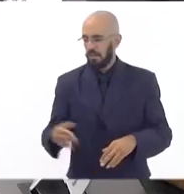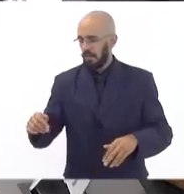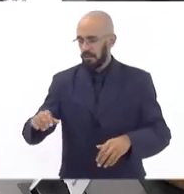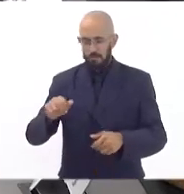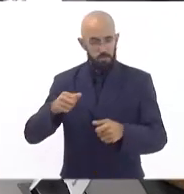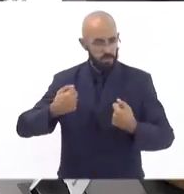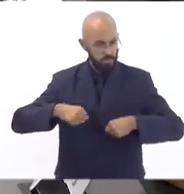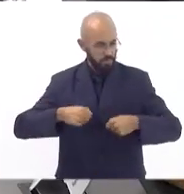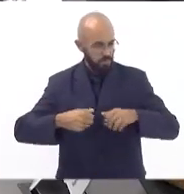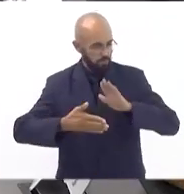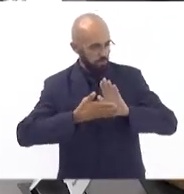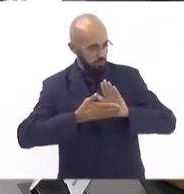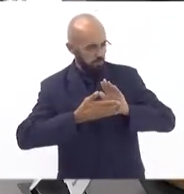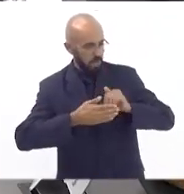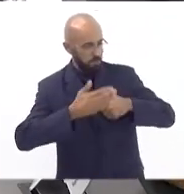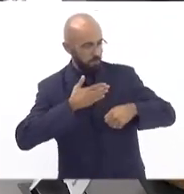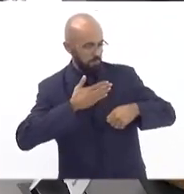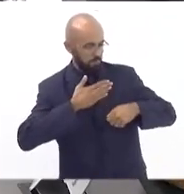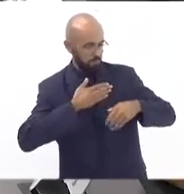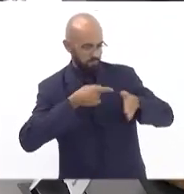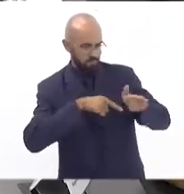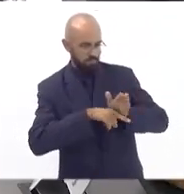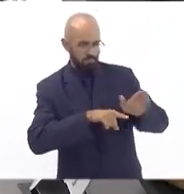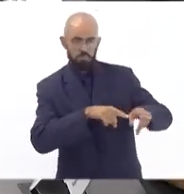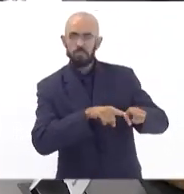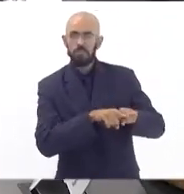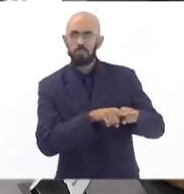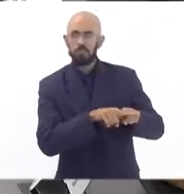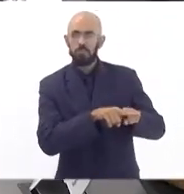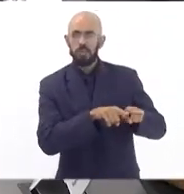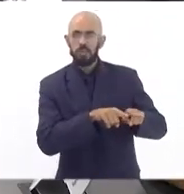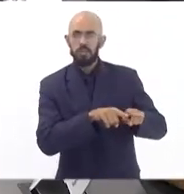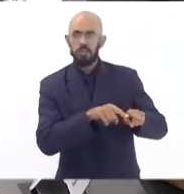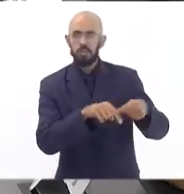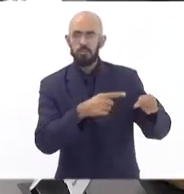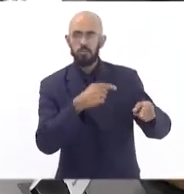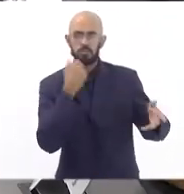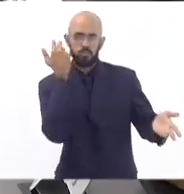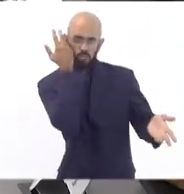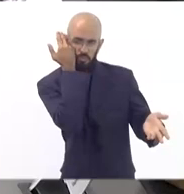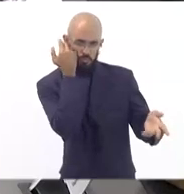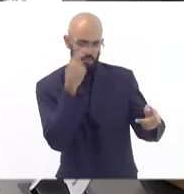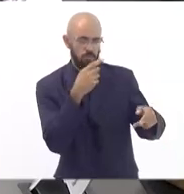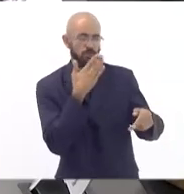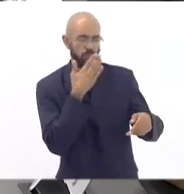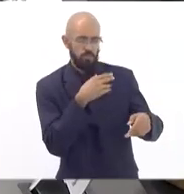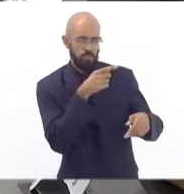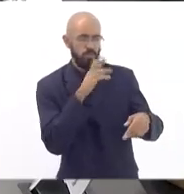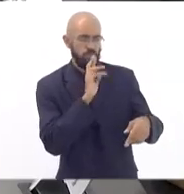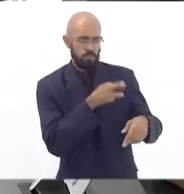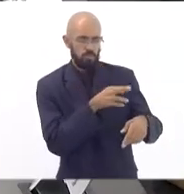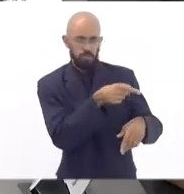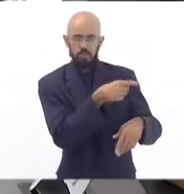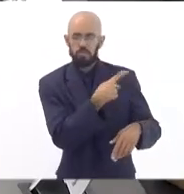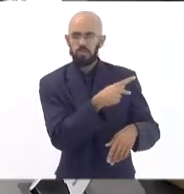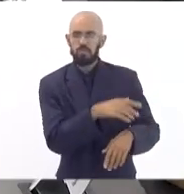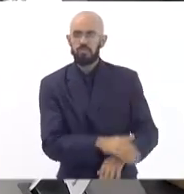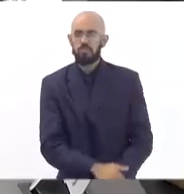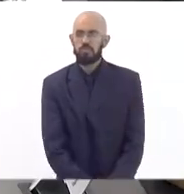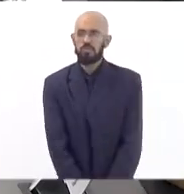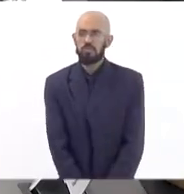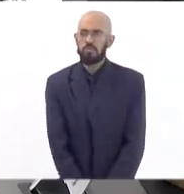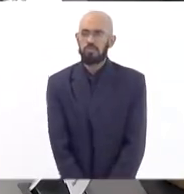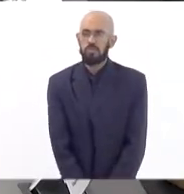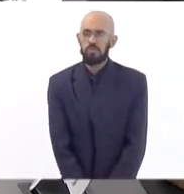com essa bota o outro não vou pedir vou pedir a compreensão Deputado é uma com ele nós vamos também suscitar a resposta às suas perguntas pois não vou leque